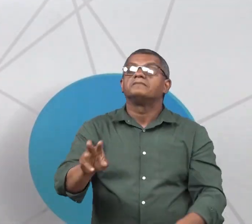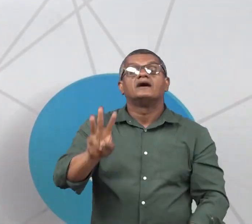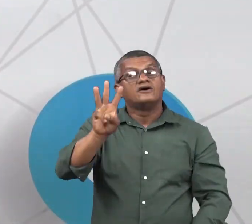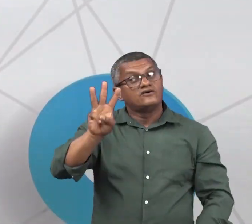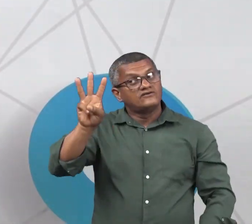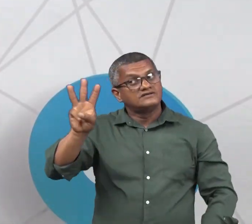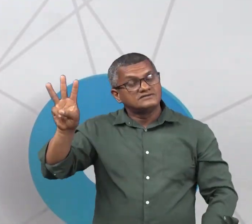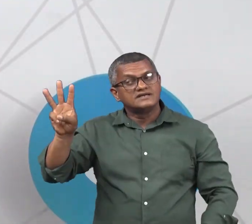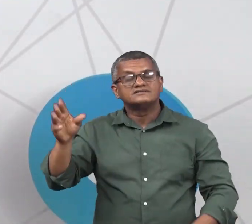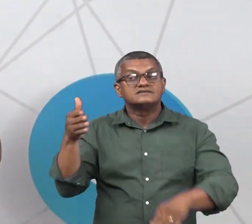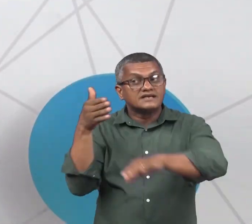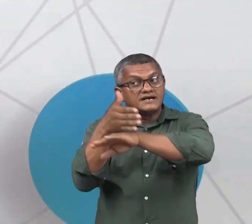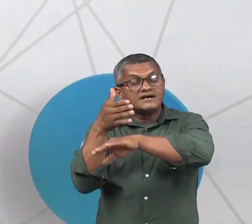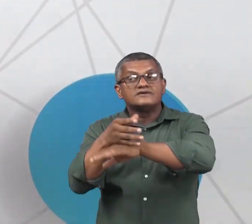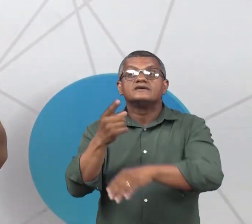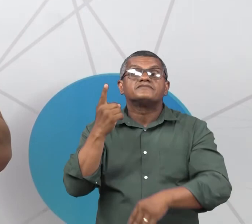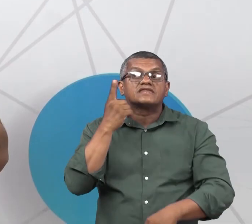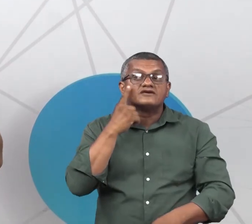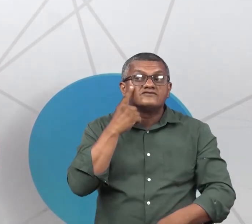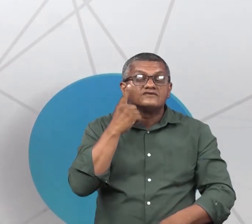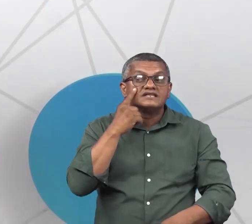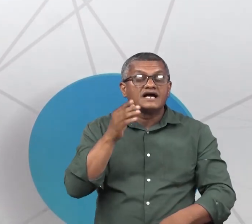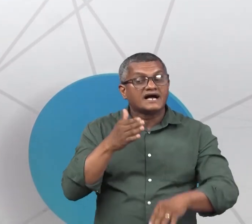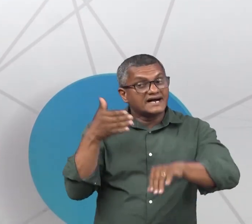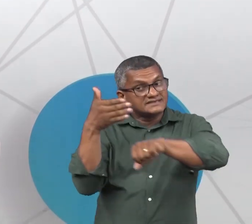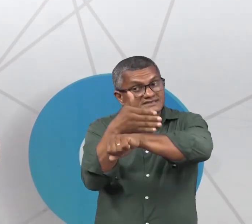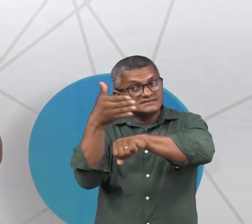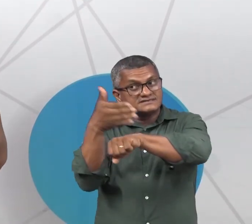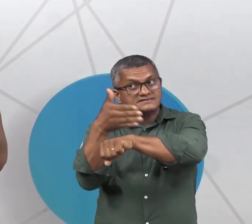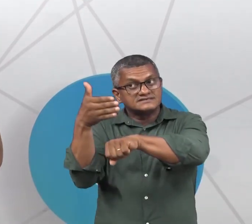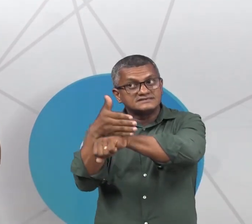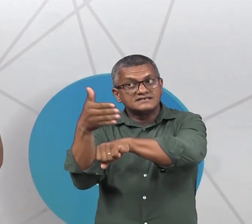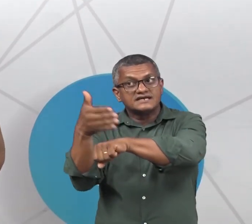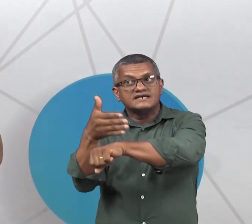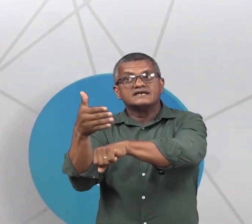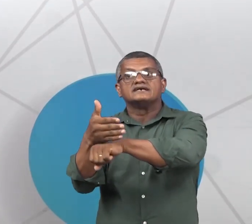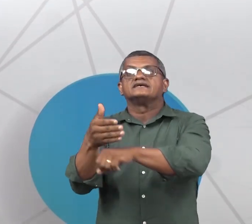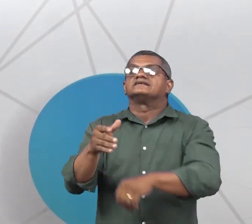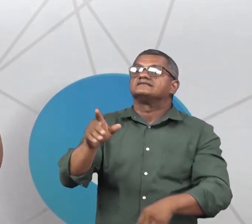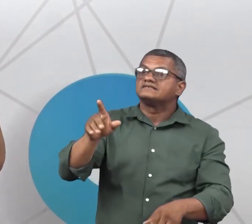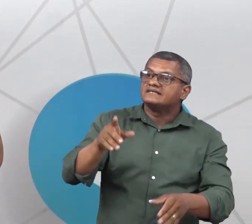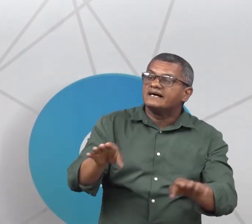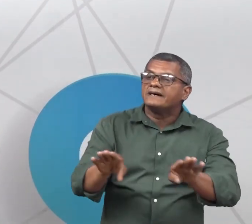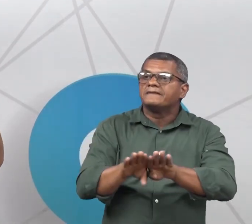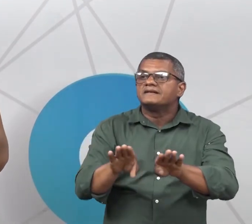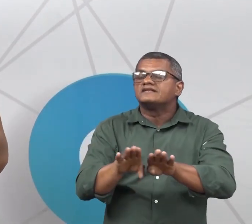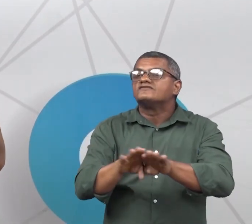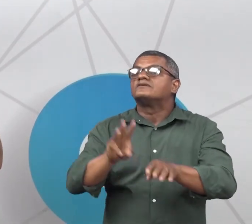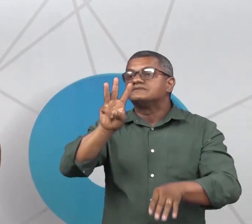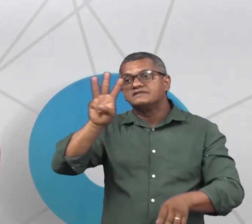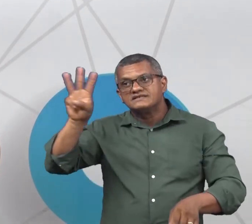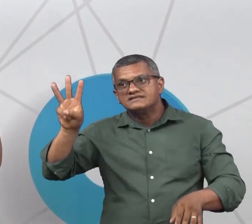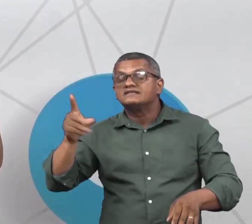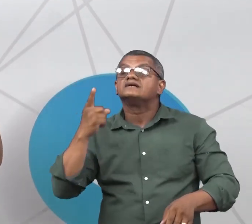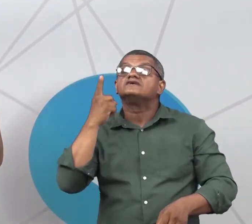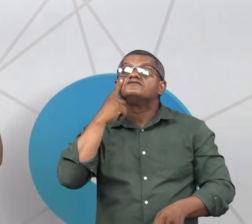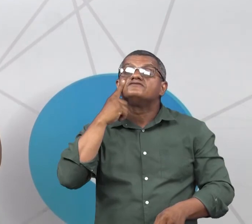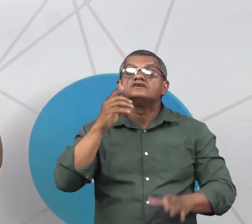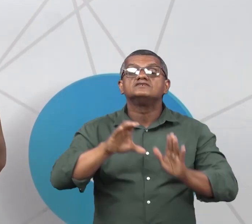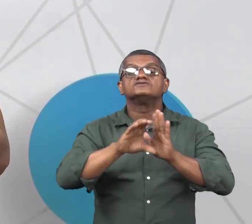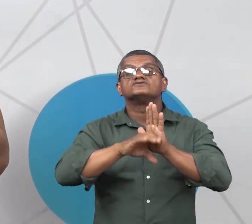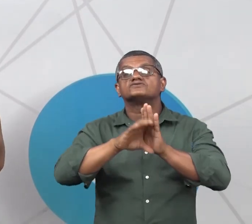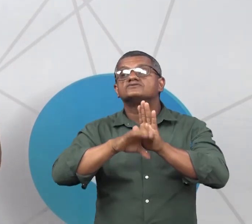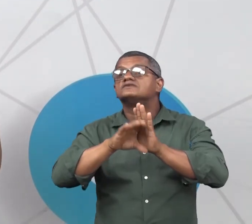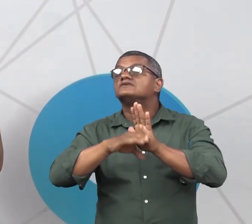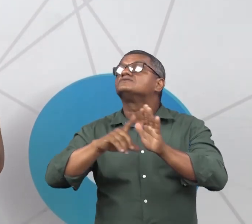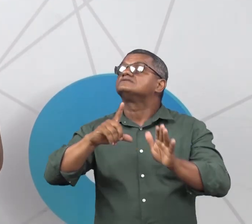minha aula, mas dei só uma olhadinha, continuo dizendo a vocês, acessem a plataforma eduque.ac e